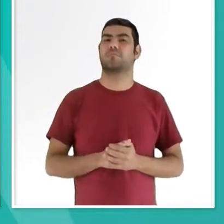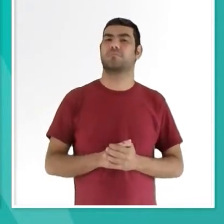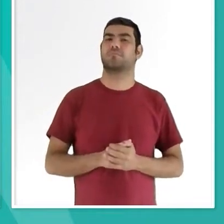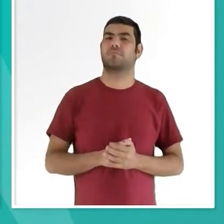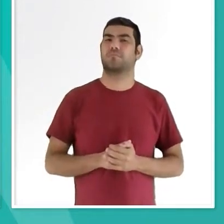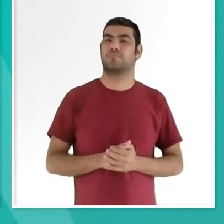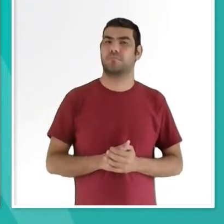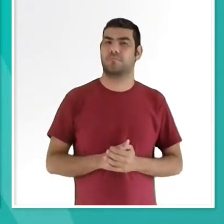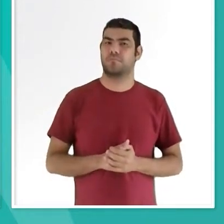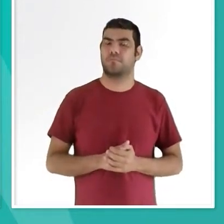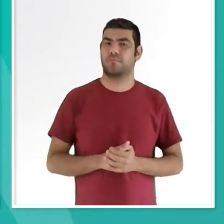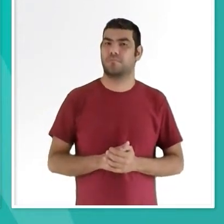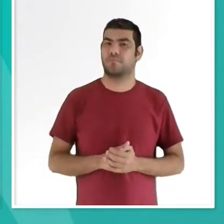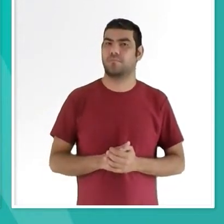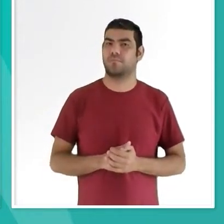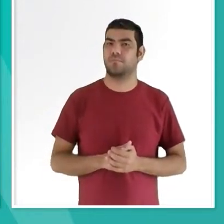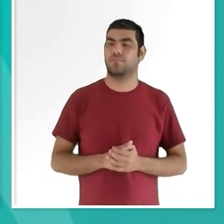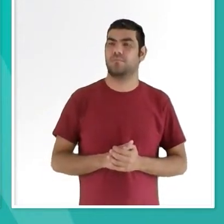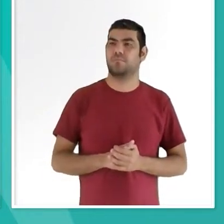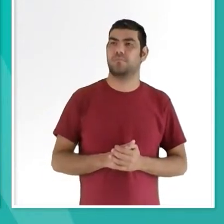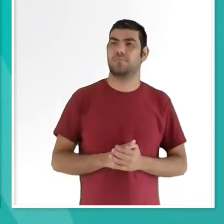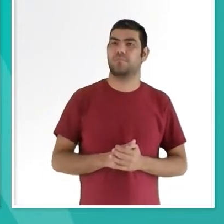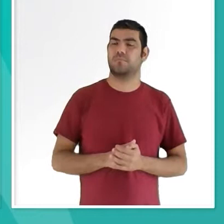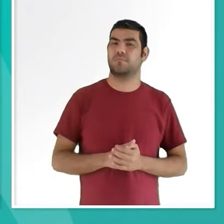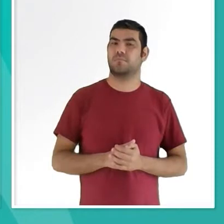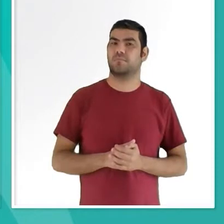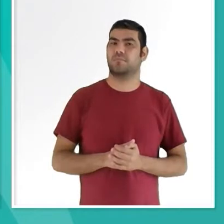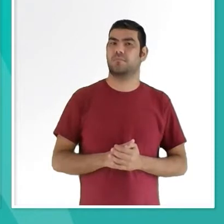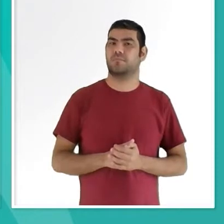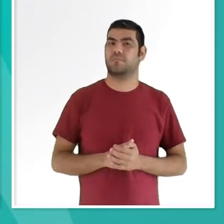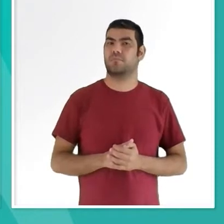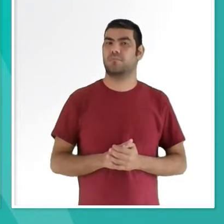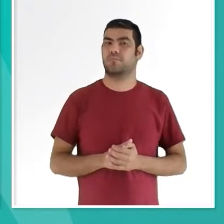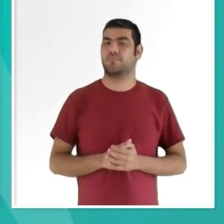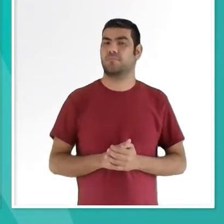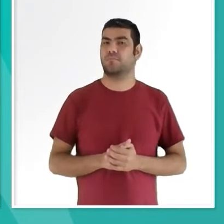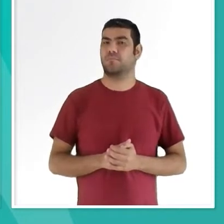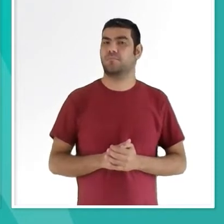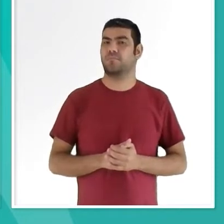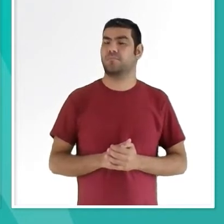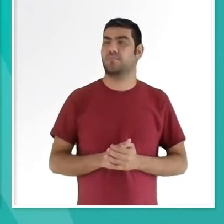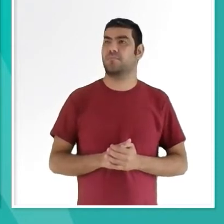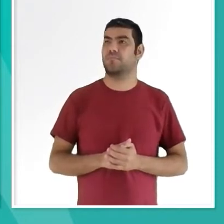o impedimento, o qual foi criado no ano de